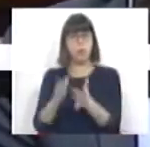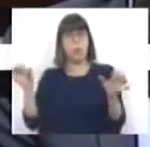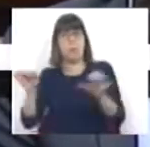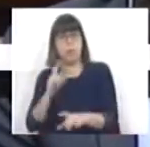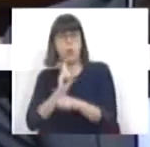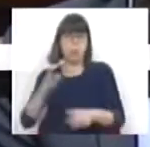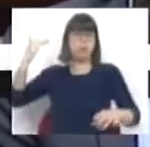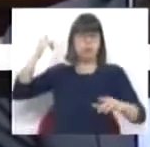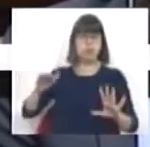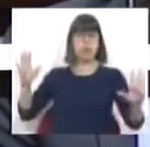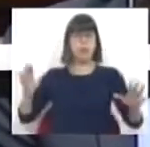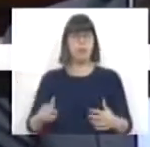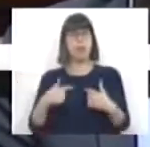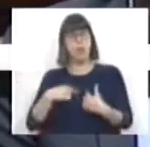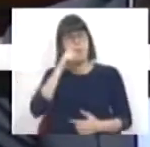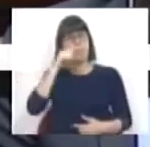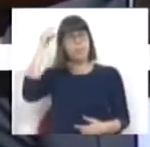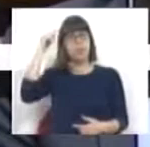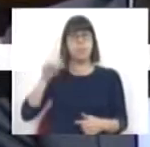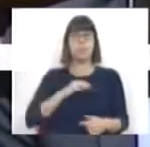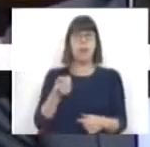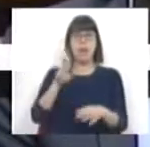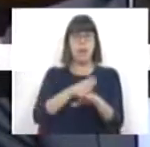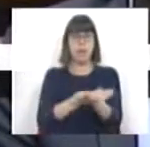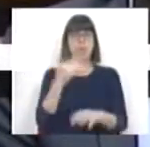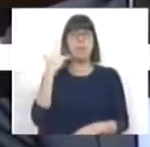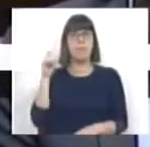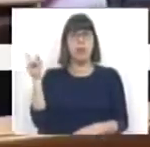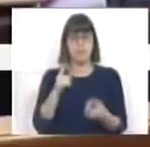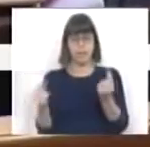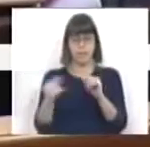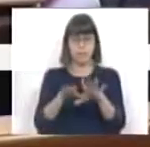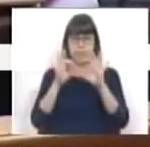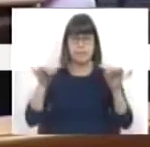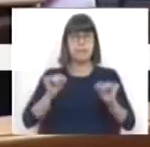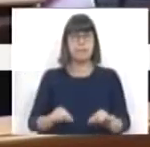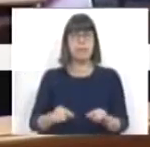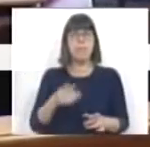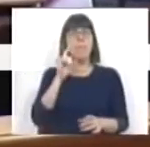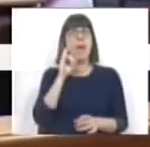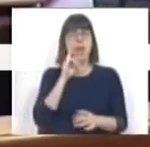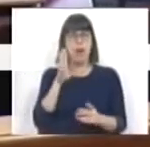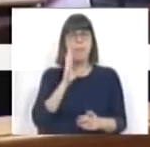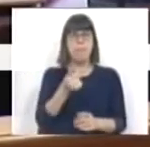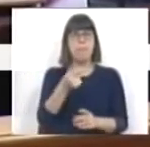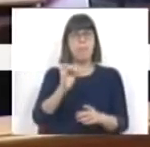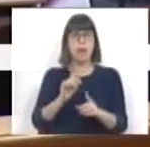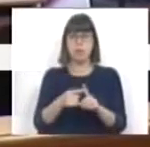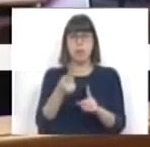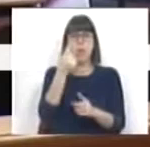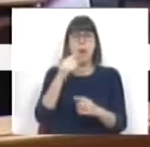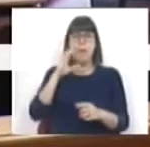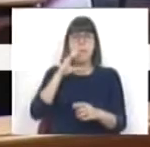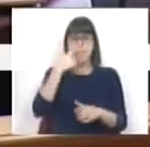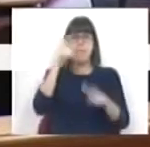ainda pior do que estava. Eu ainda me lembro de ouvir o seu antecessor, Pedro Passos Coelho, em debates como este, a garantir-me que o BES não ia custar